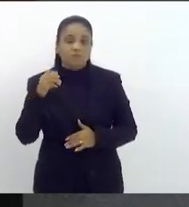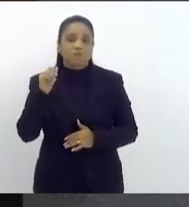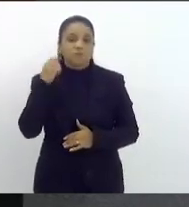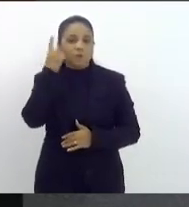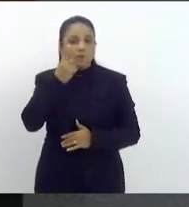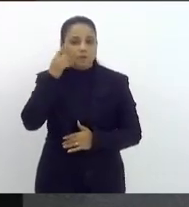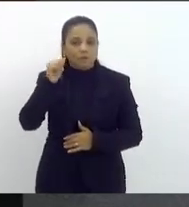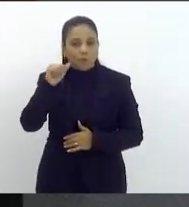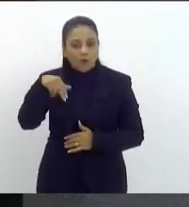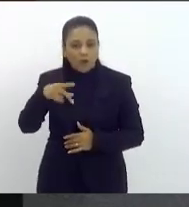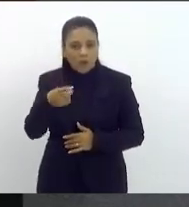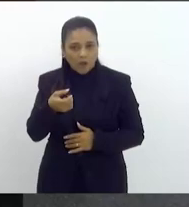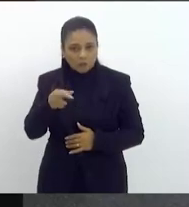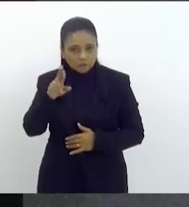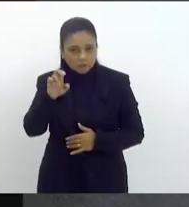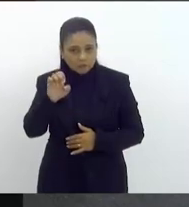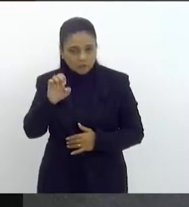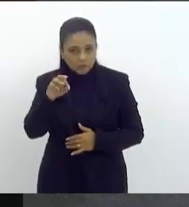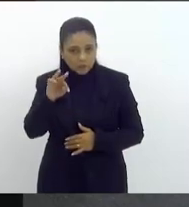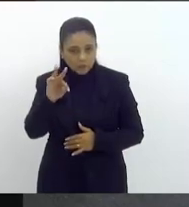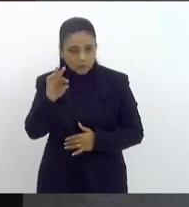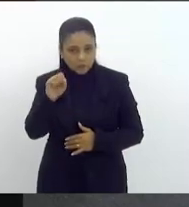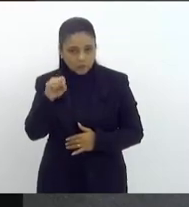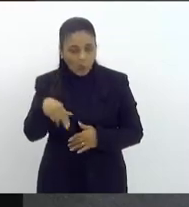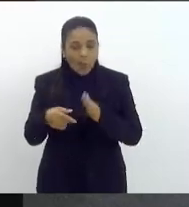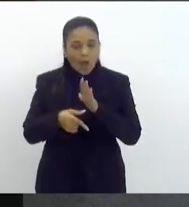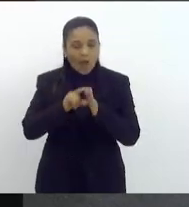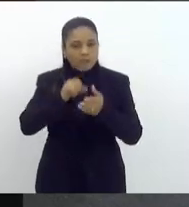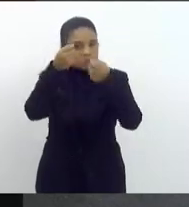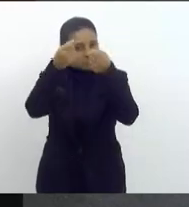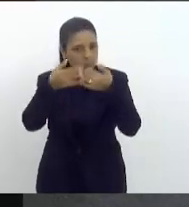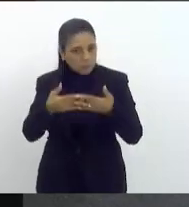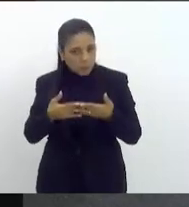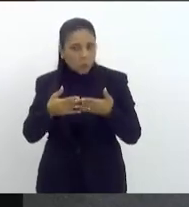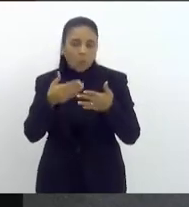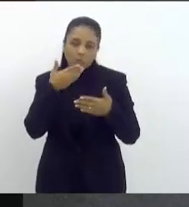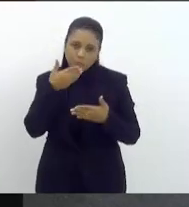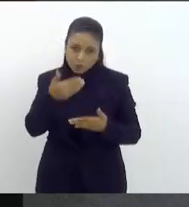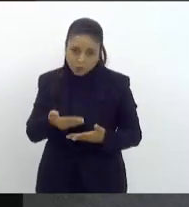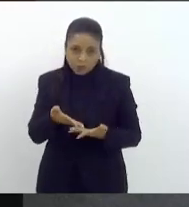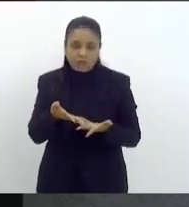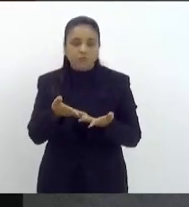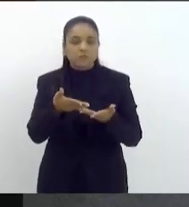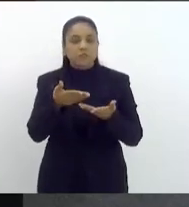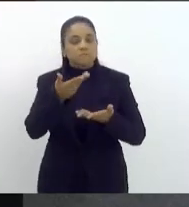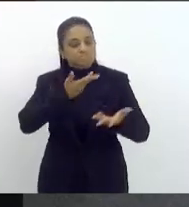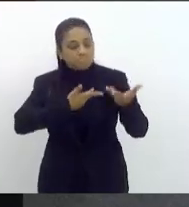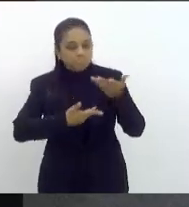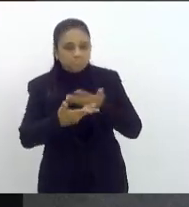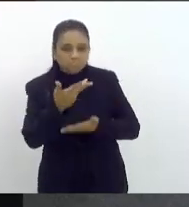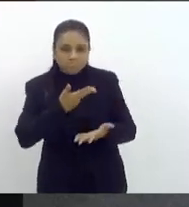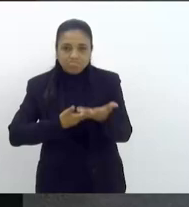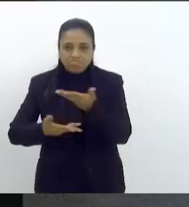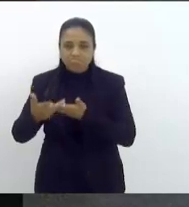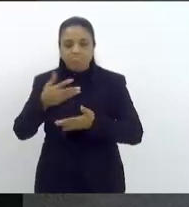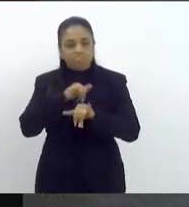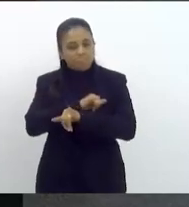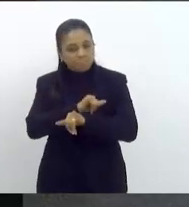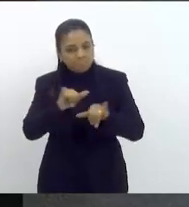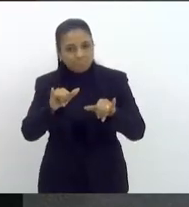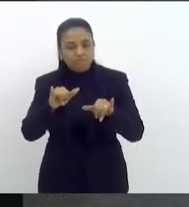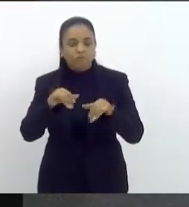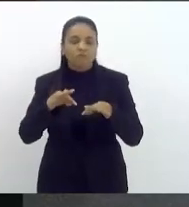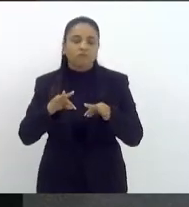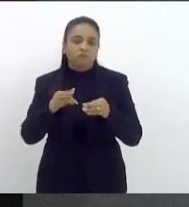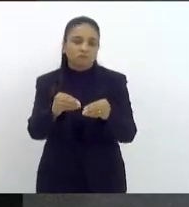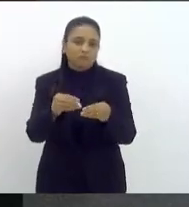explicação para ele e ele me deu essa explicação que agora compartilhou com todos os deputados